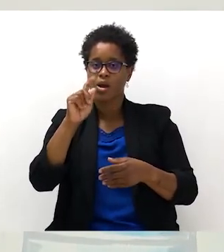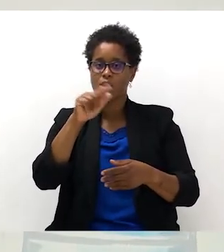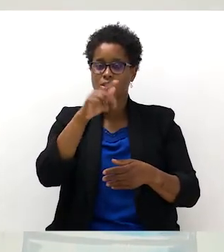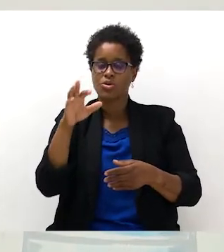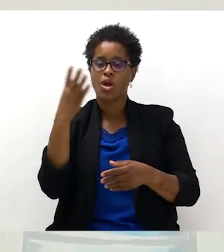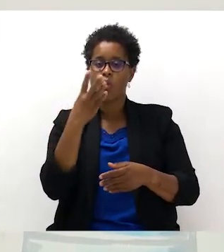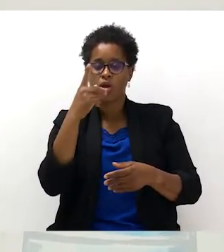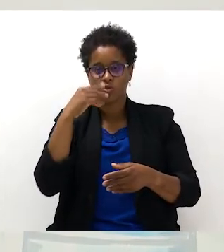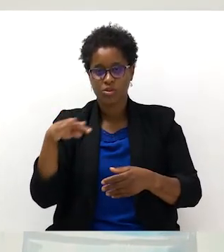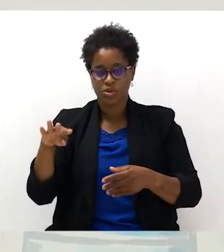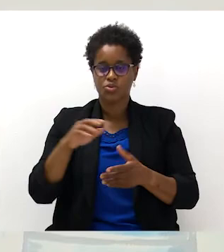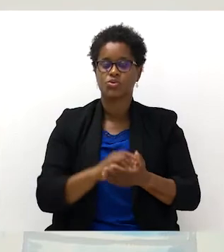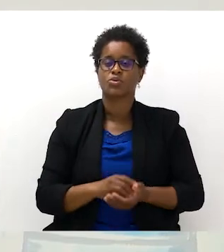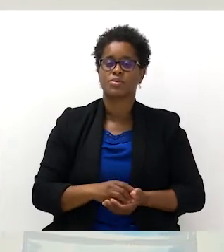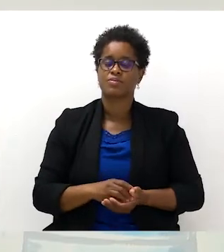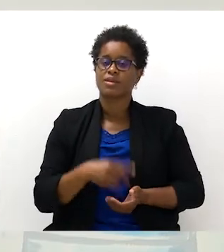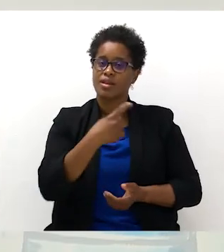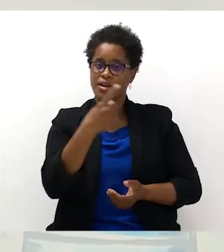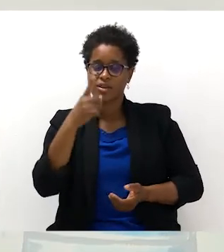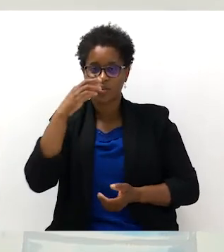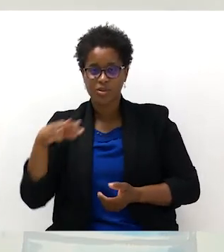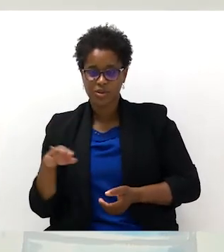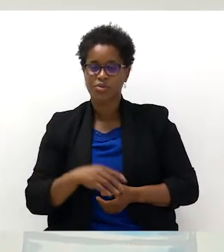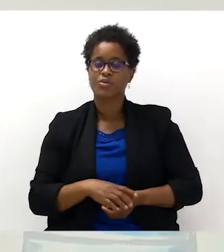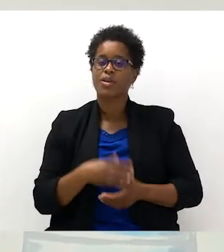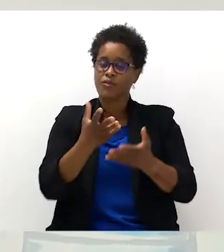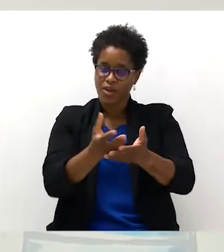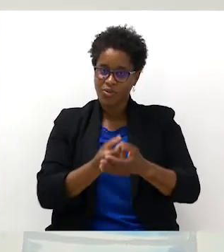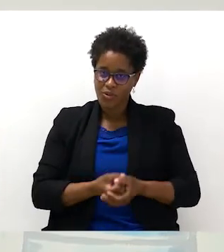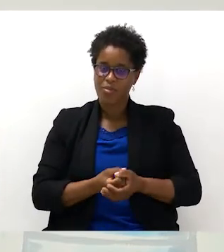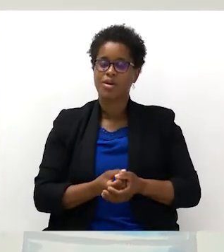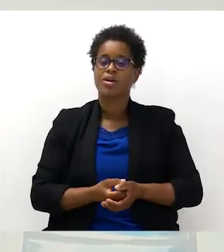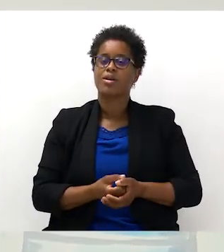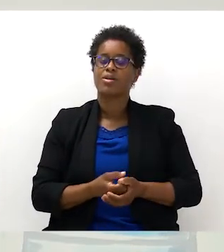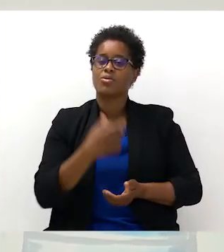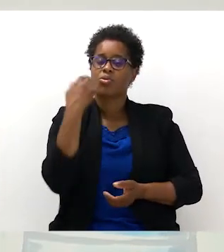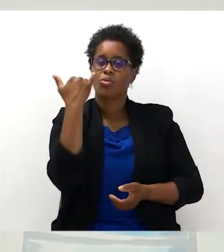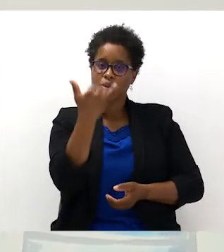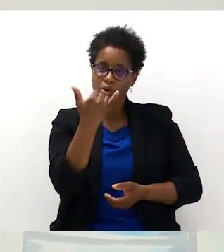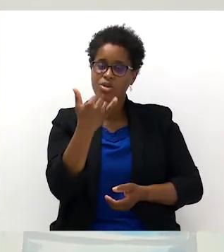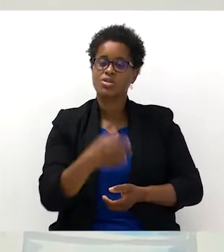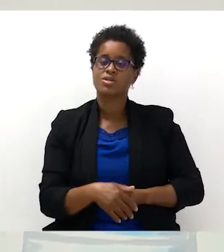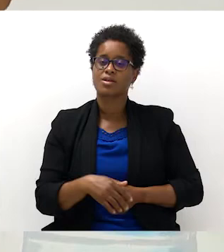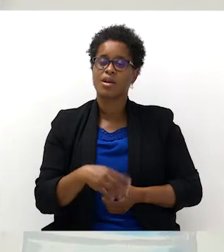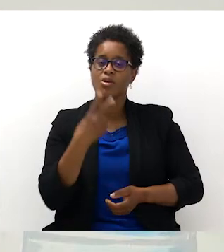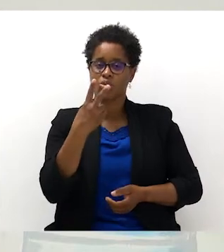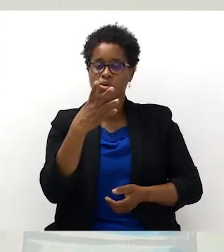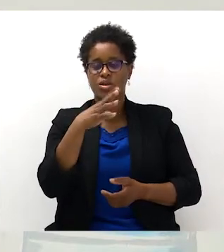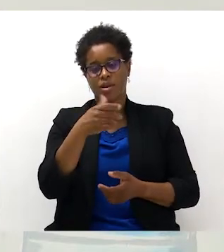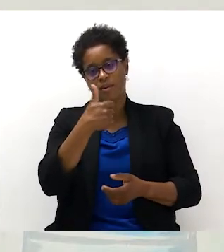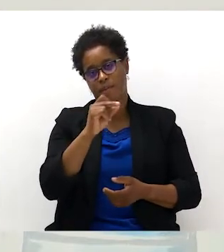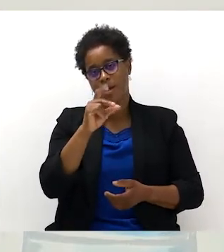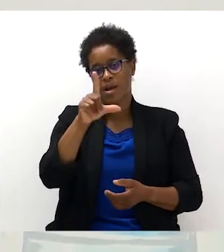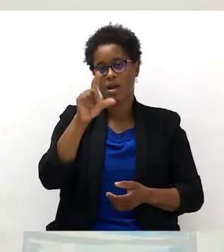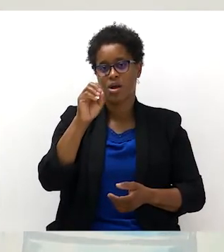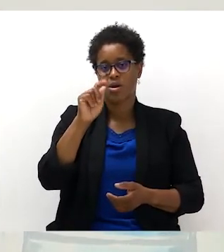4 meninos. Cada menino vai receber 2 balões, não é?